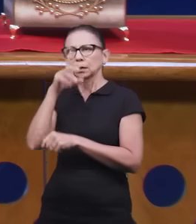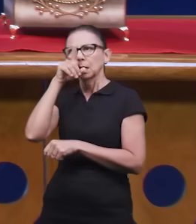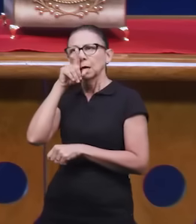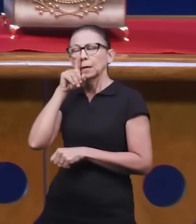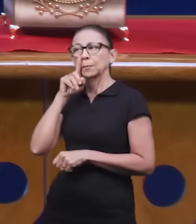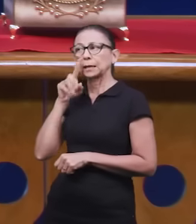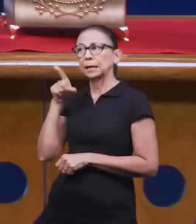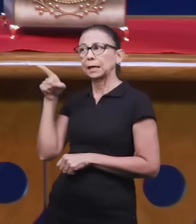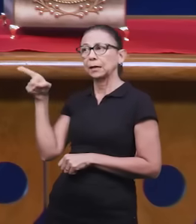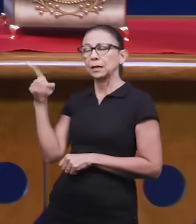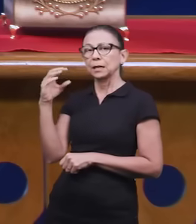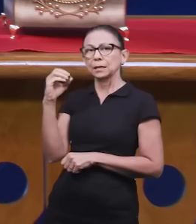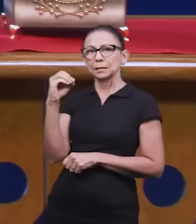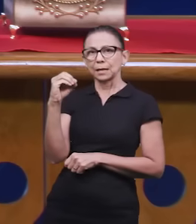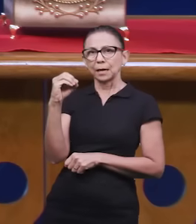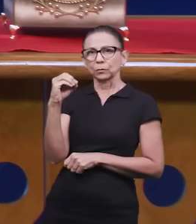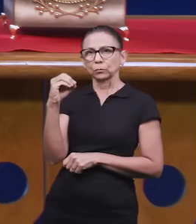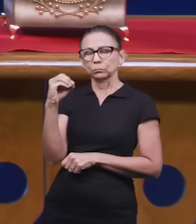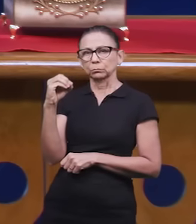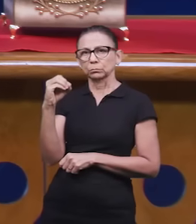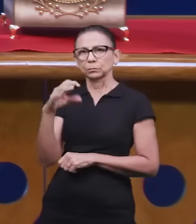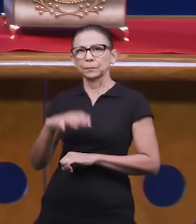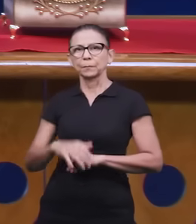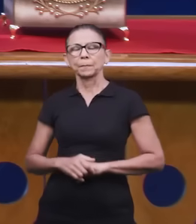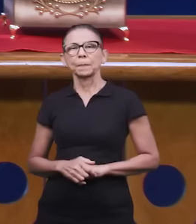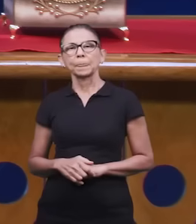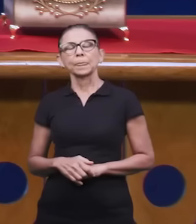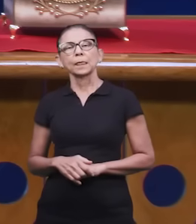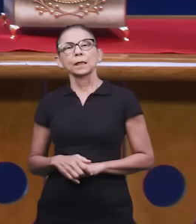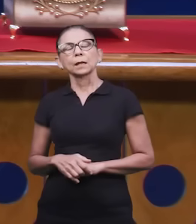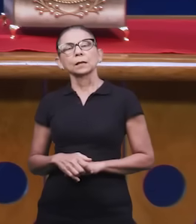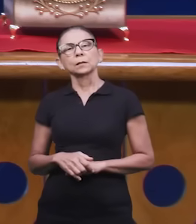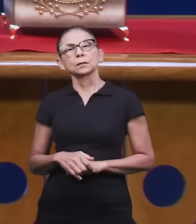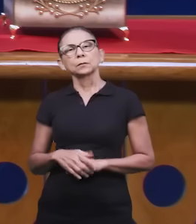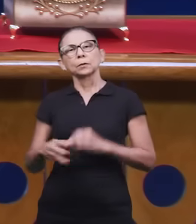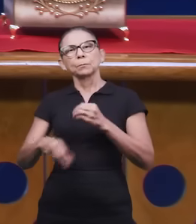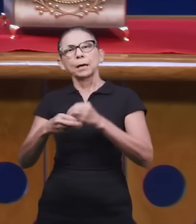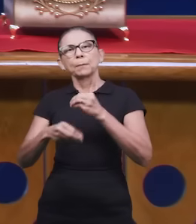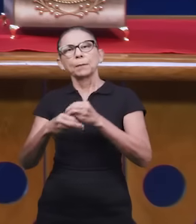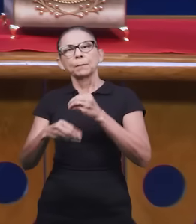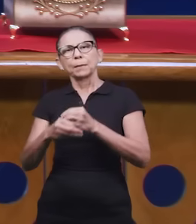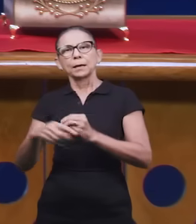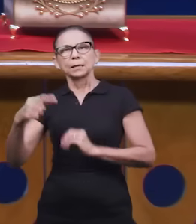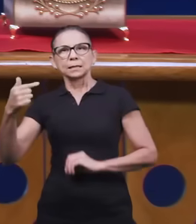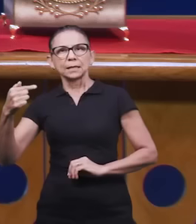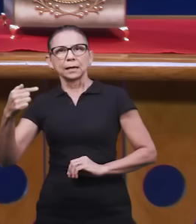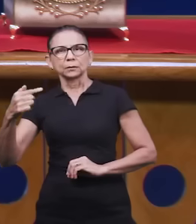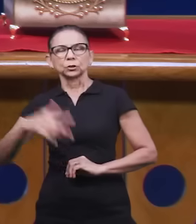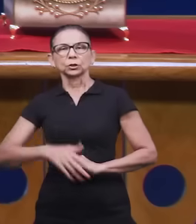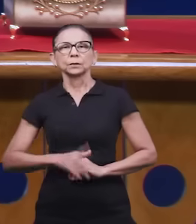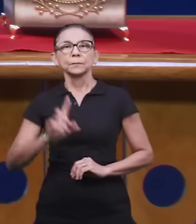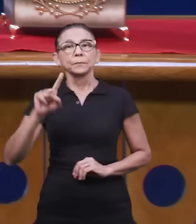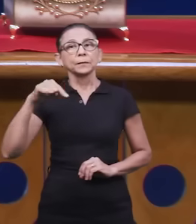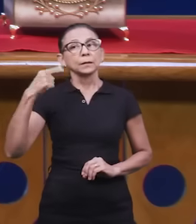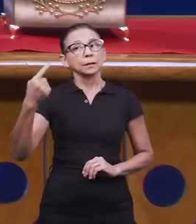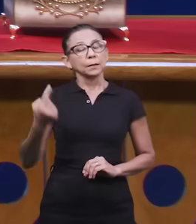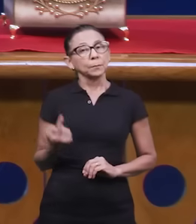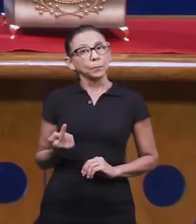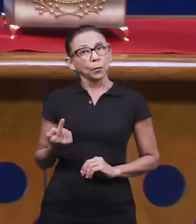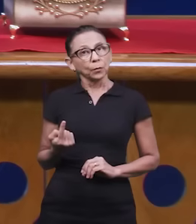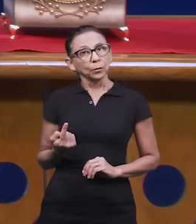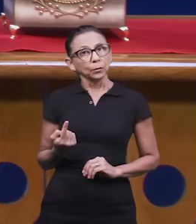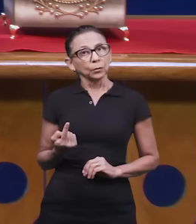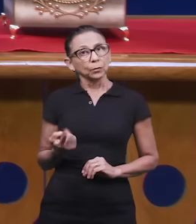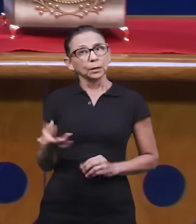está acumulado. 0 acumulado 7. Depois, mais 62 semanas, a vinda do